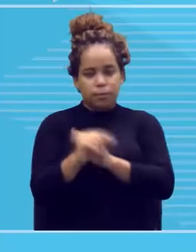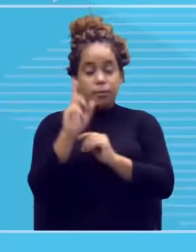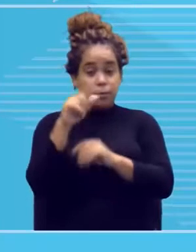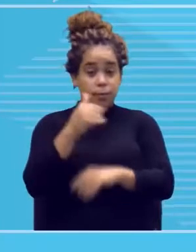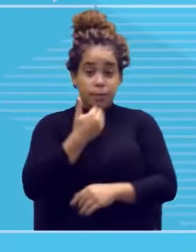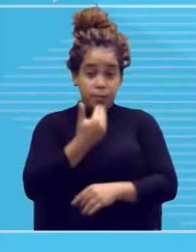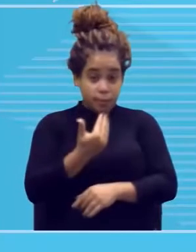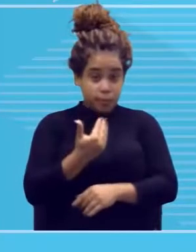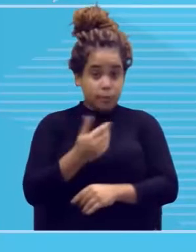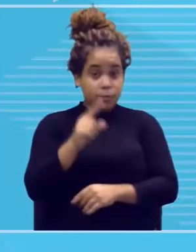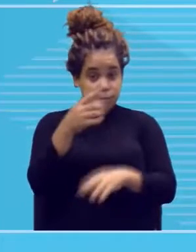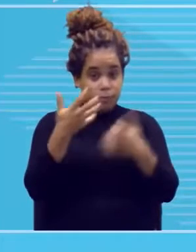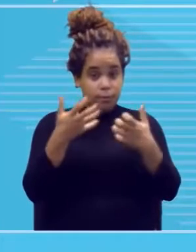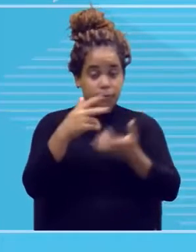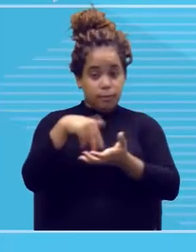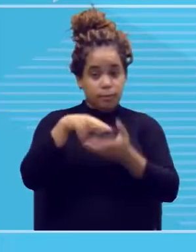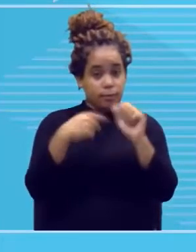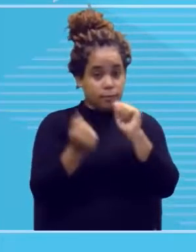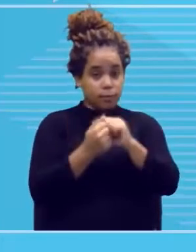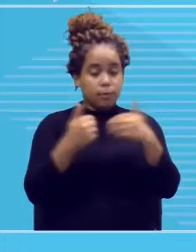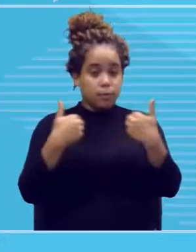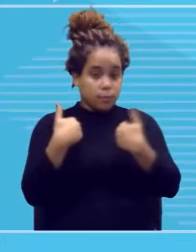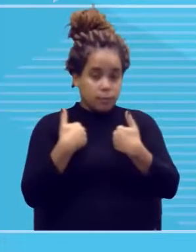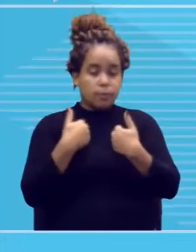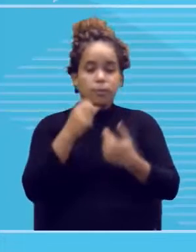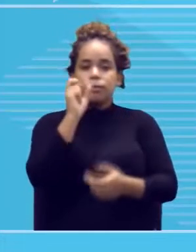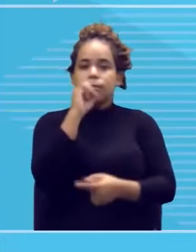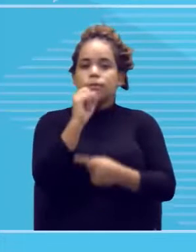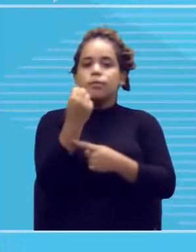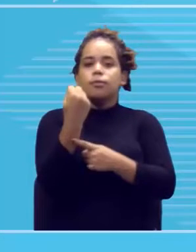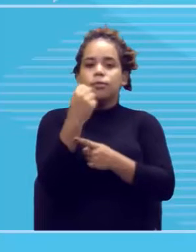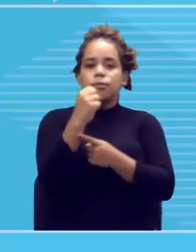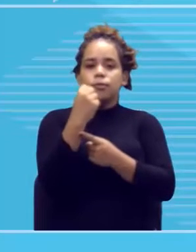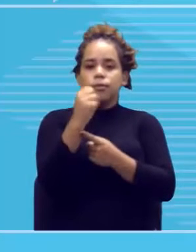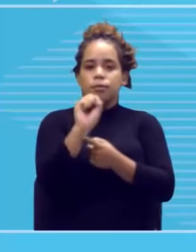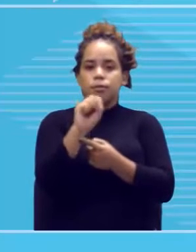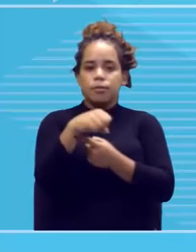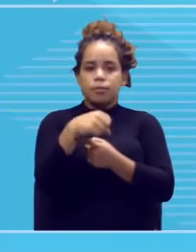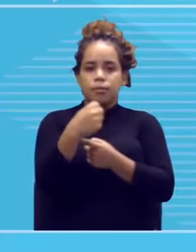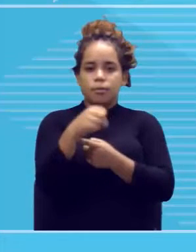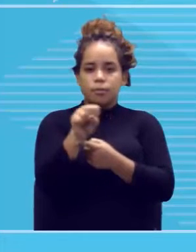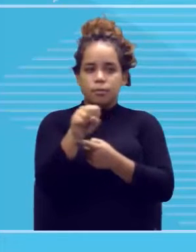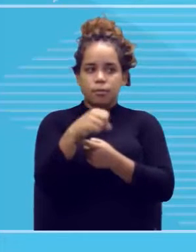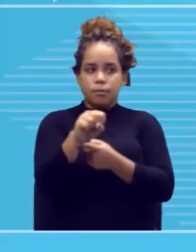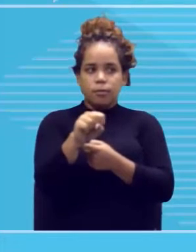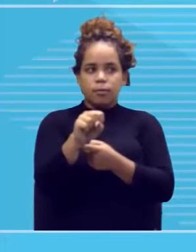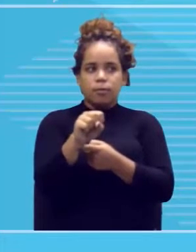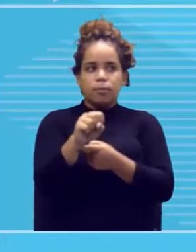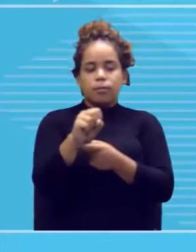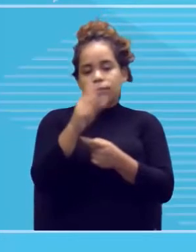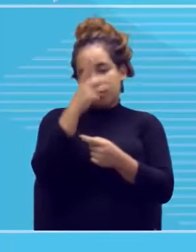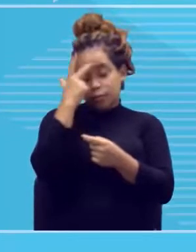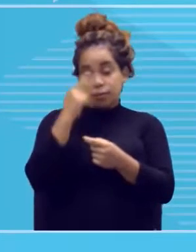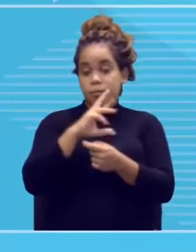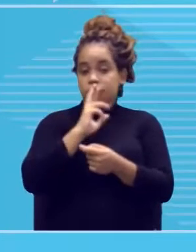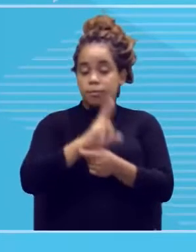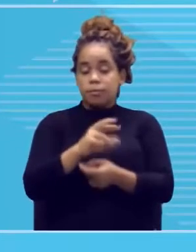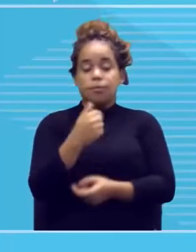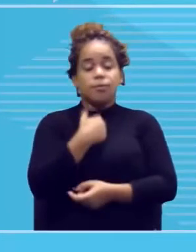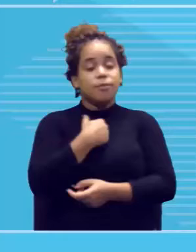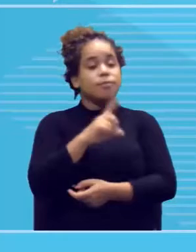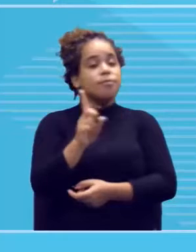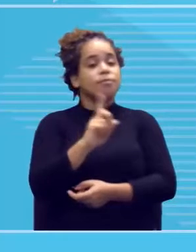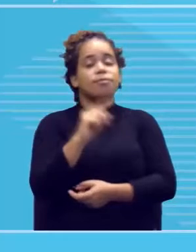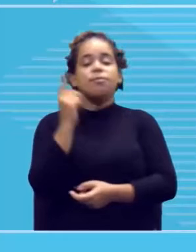dançar comigo você quer dançar comigo e se for uma negativa Pensa aí a pessoa responde eu não